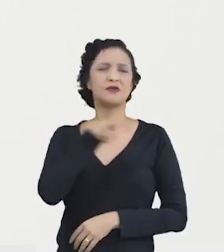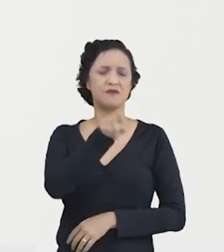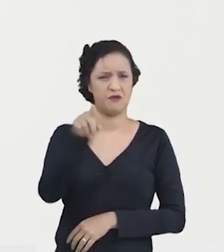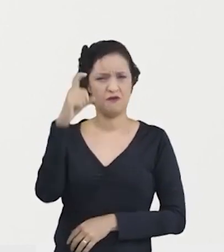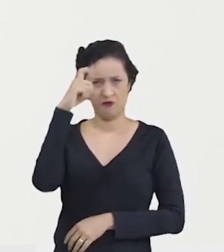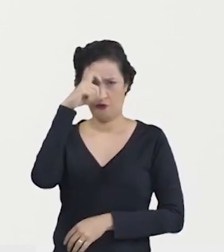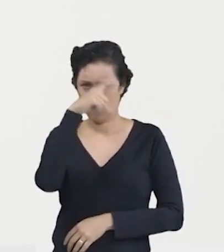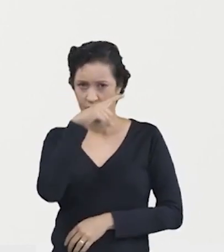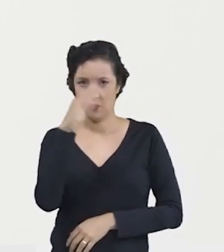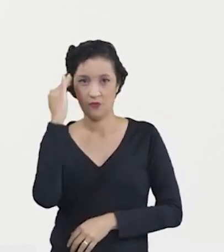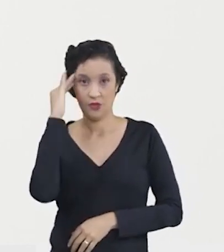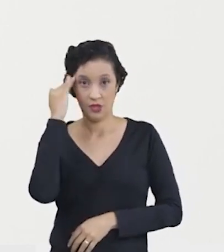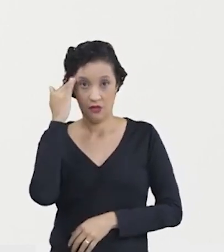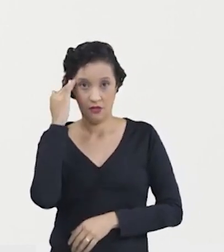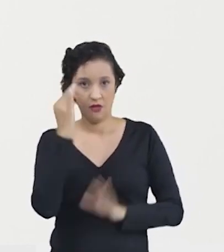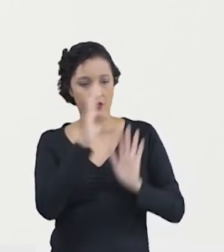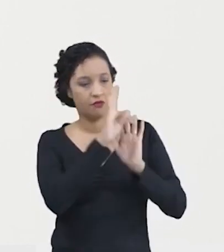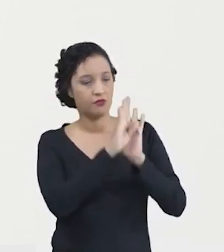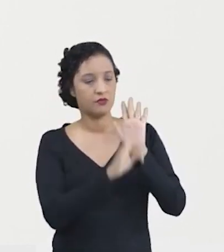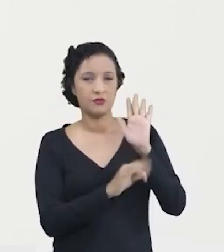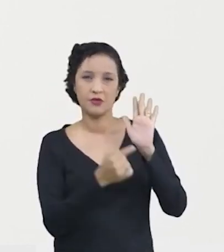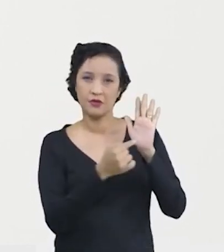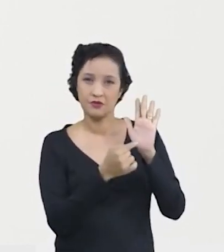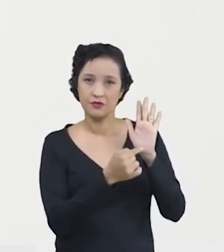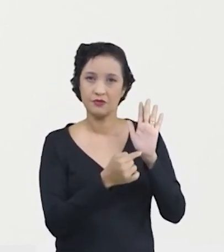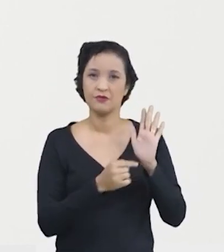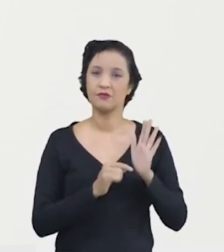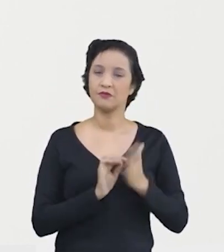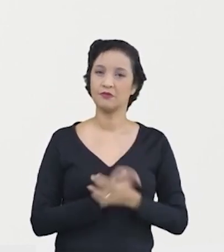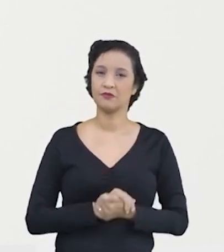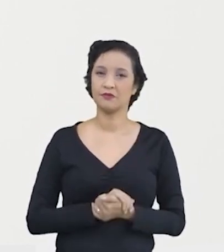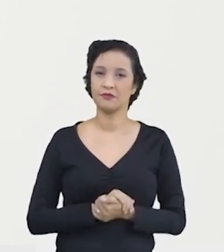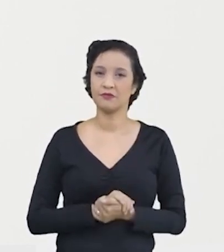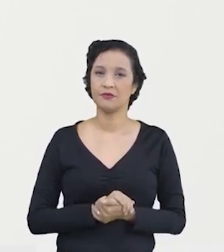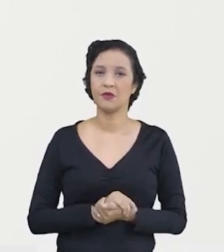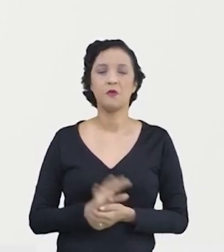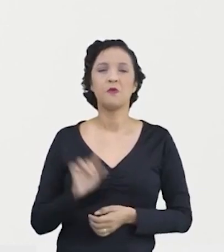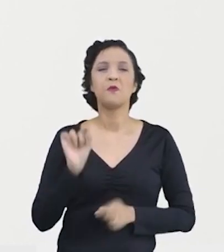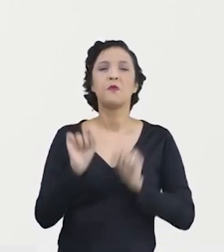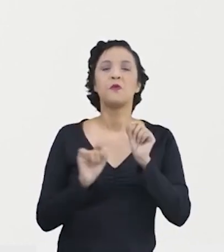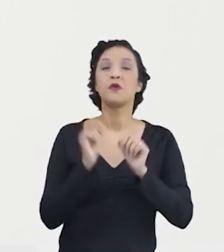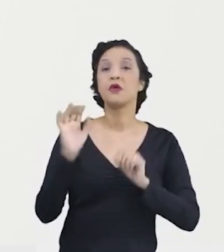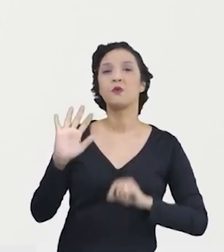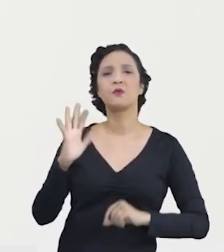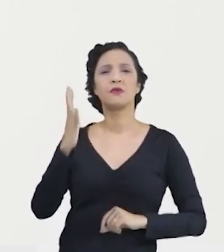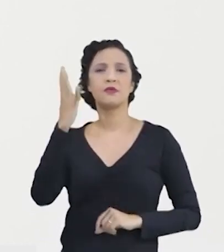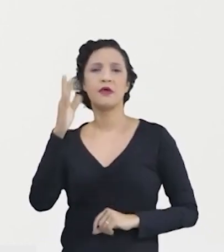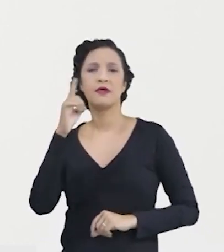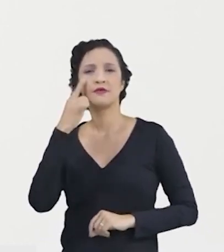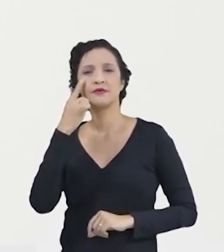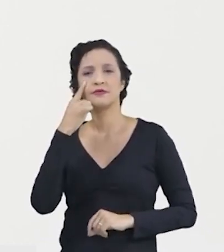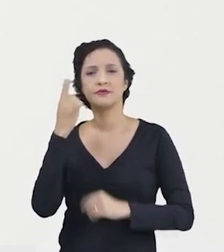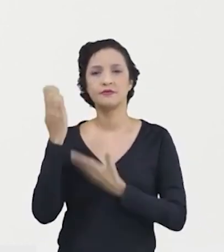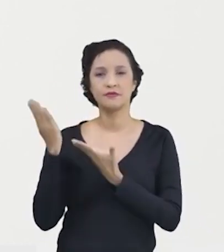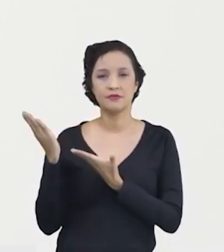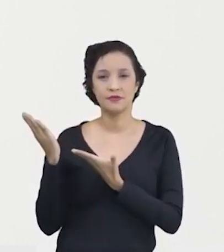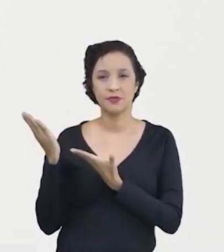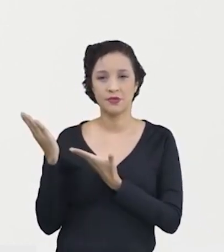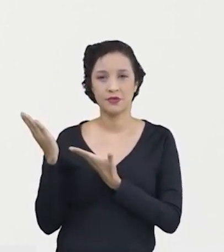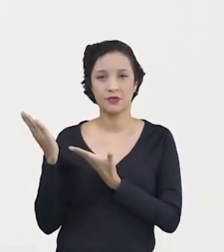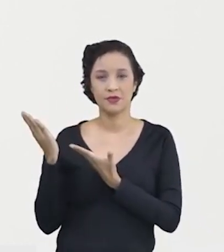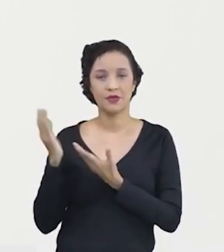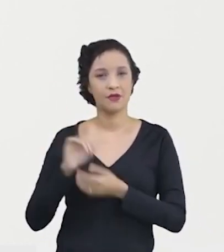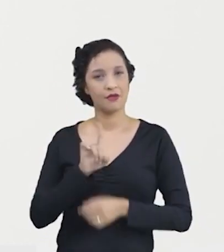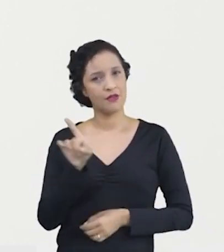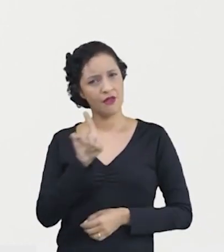de entender o que é esse festival? O que acontece nesse festival? Como que existe uma disputa? É